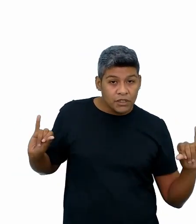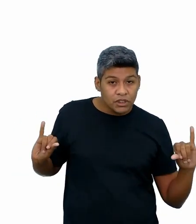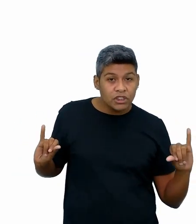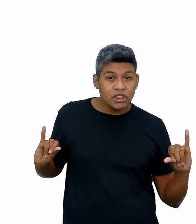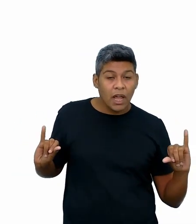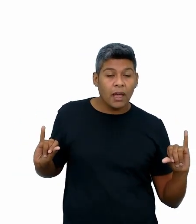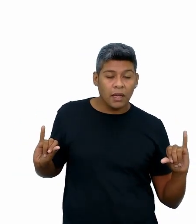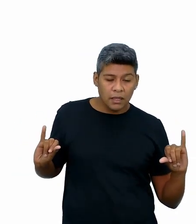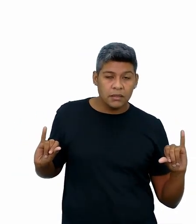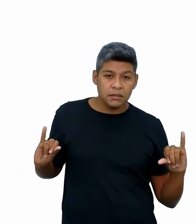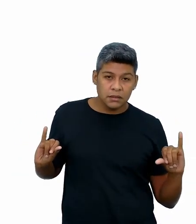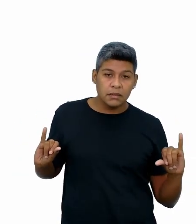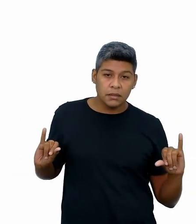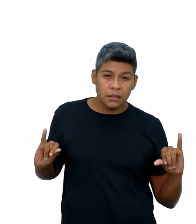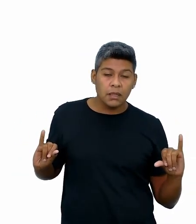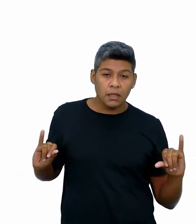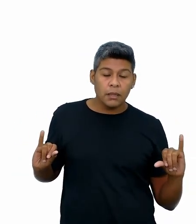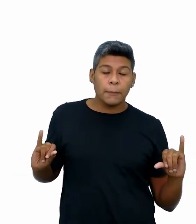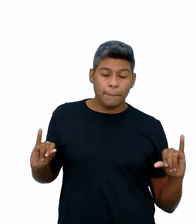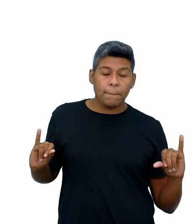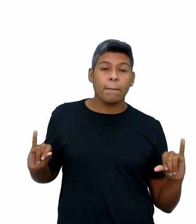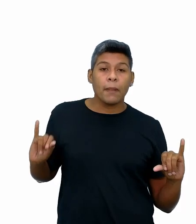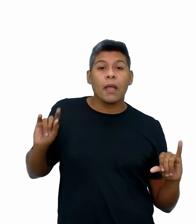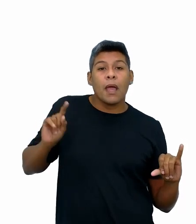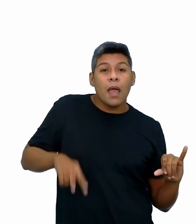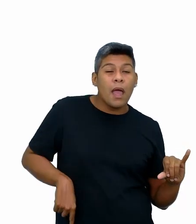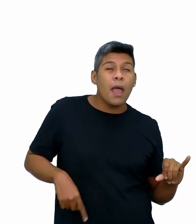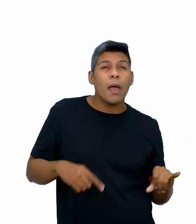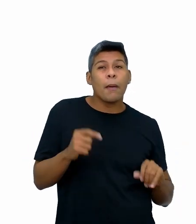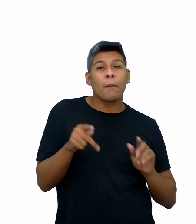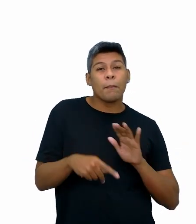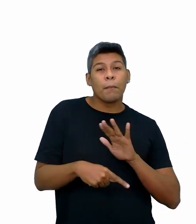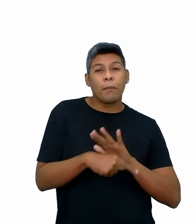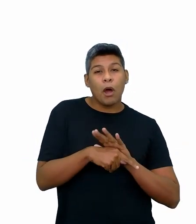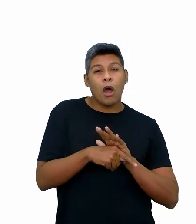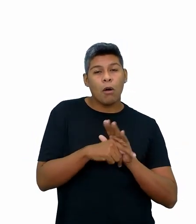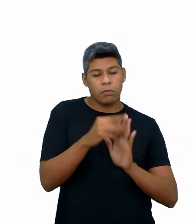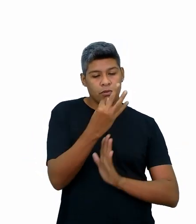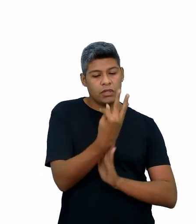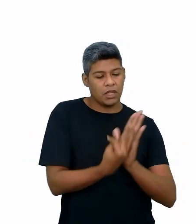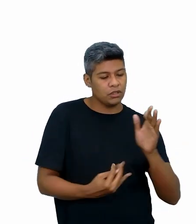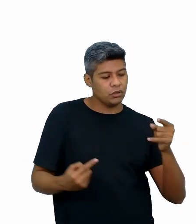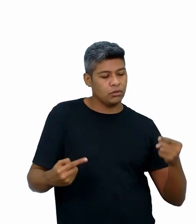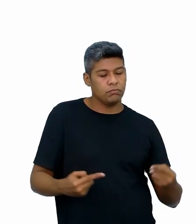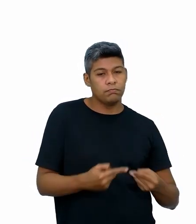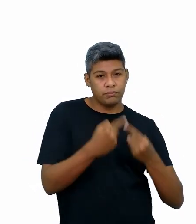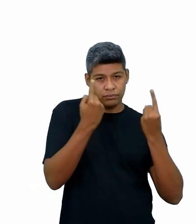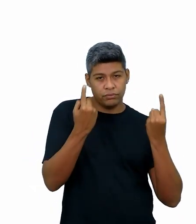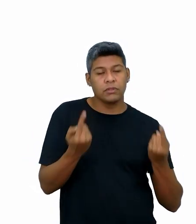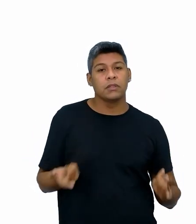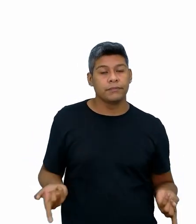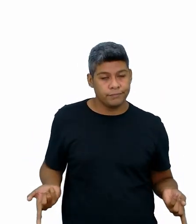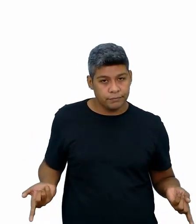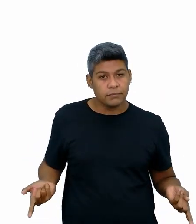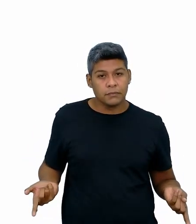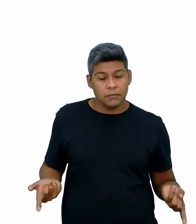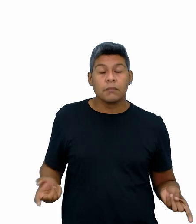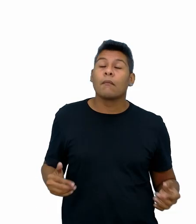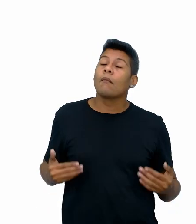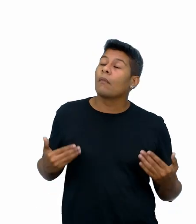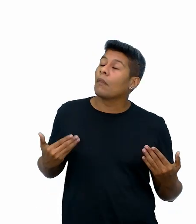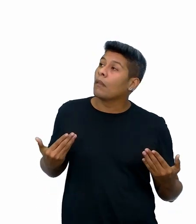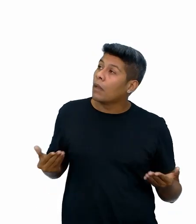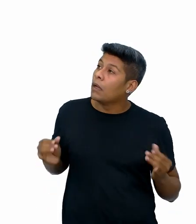trouxe para essa reflexão o que o texto realmente apresenta para esses estudantes, né? E aí tem a letra A.